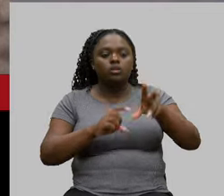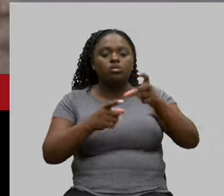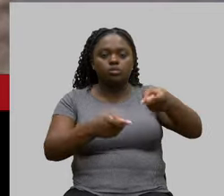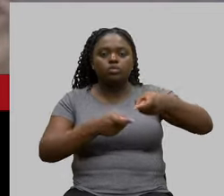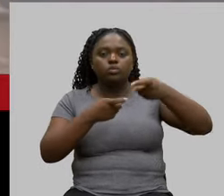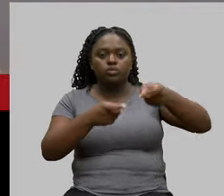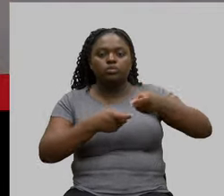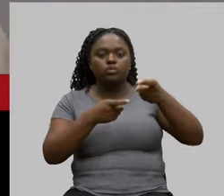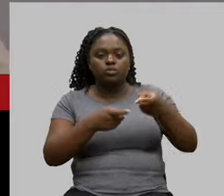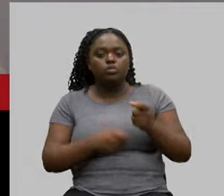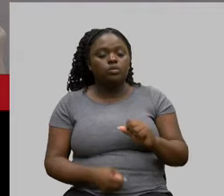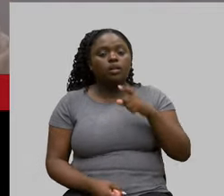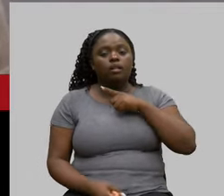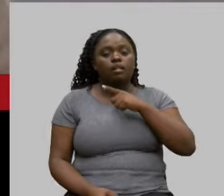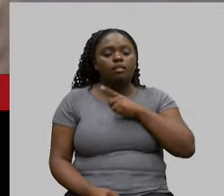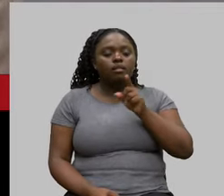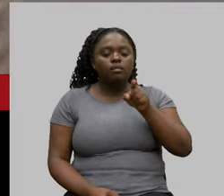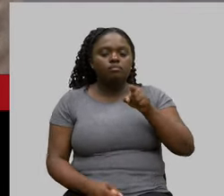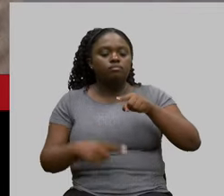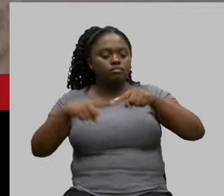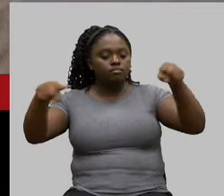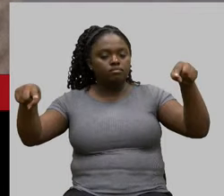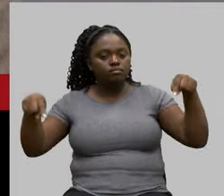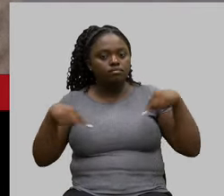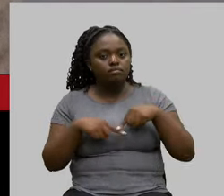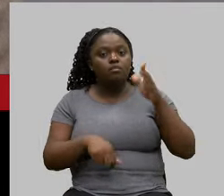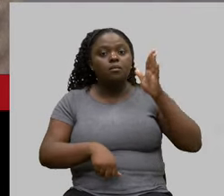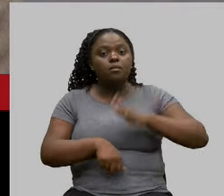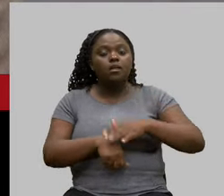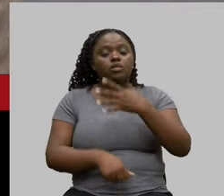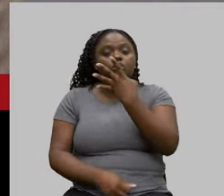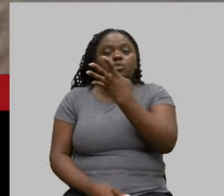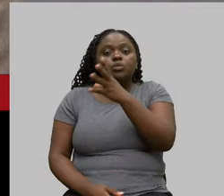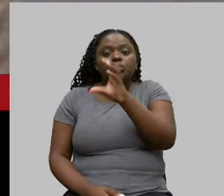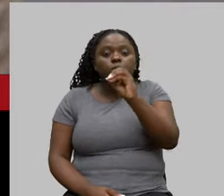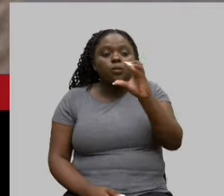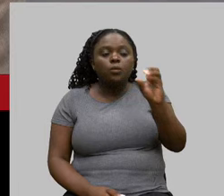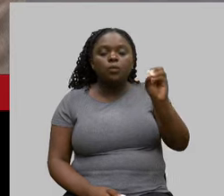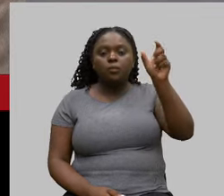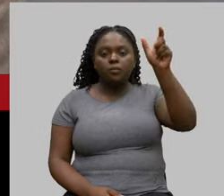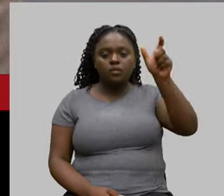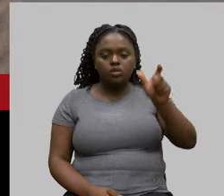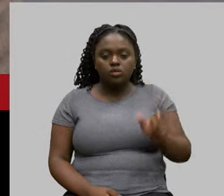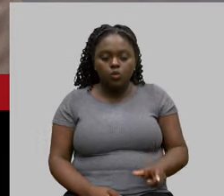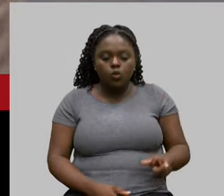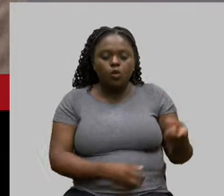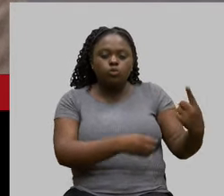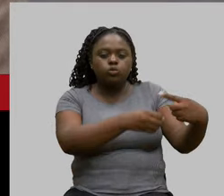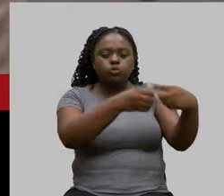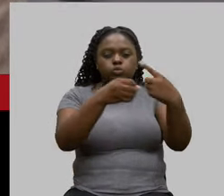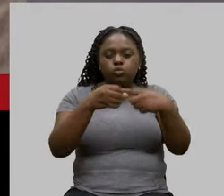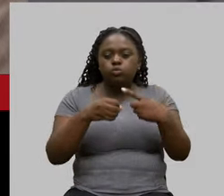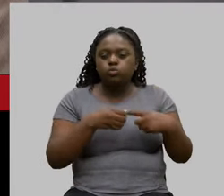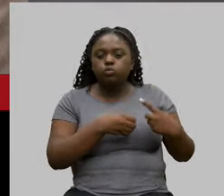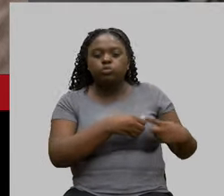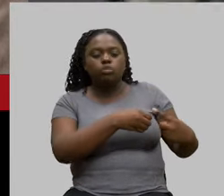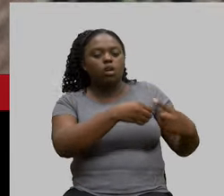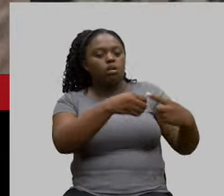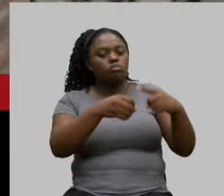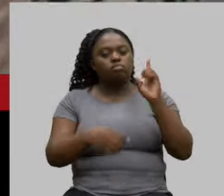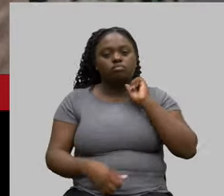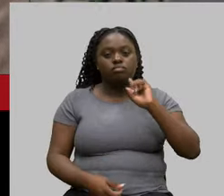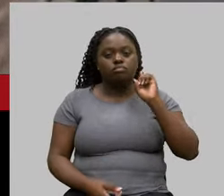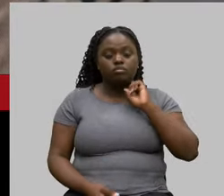onde estivemos aqui com esta sala com mais de 400 pessoas vindas de todas as regiões do estado onde as